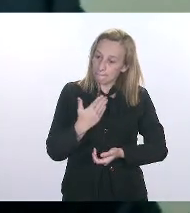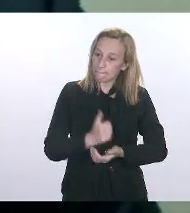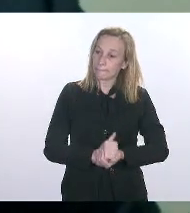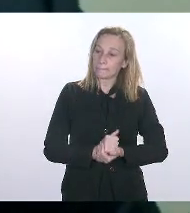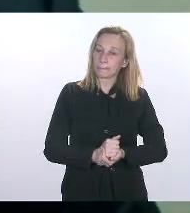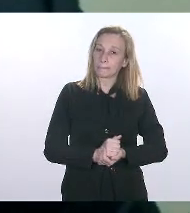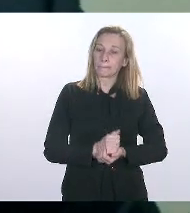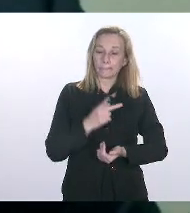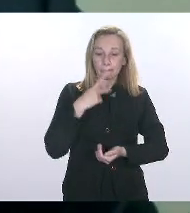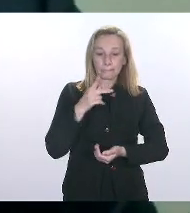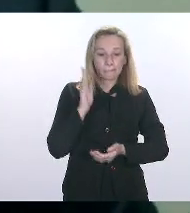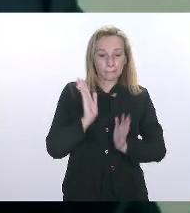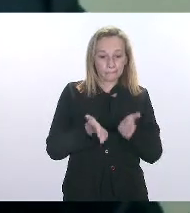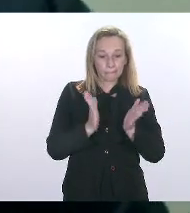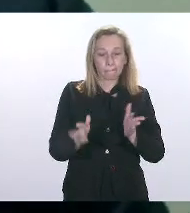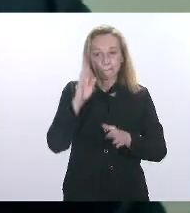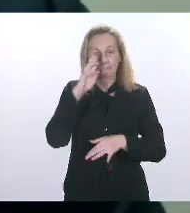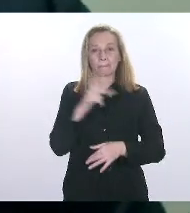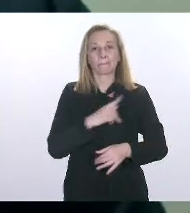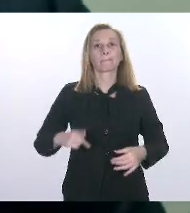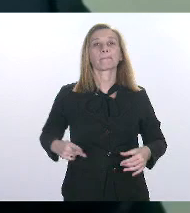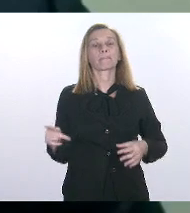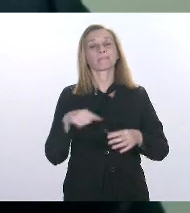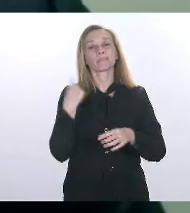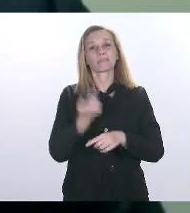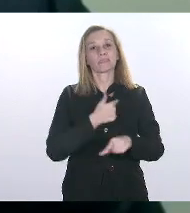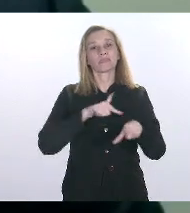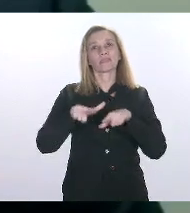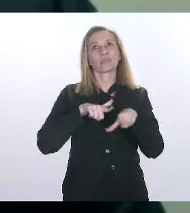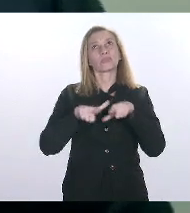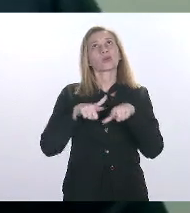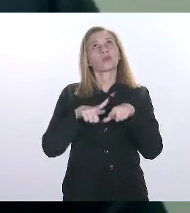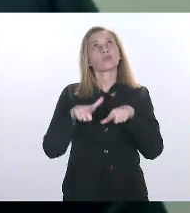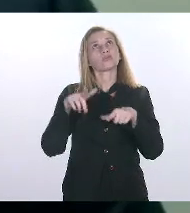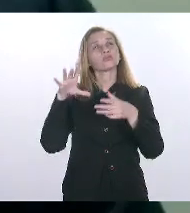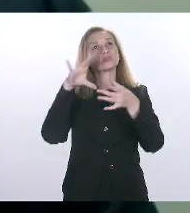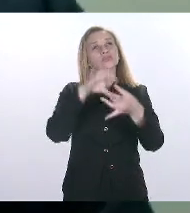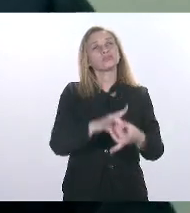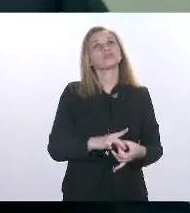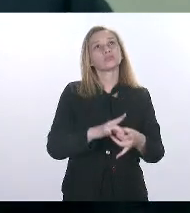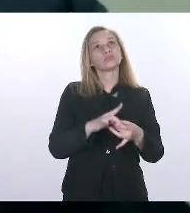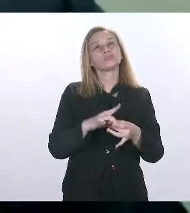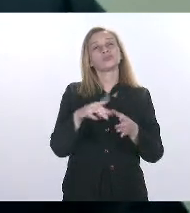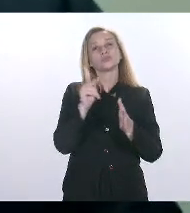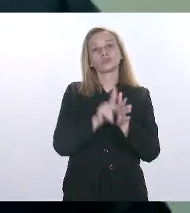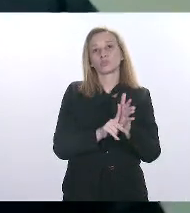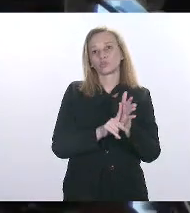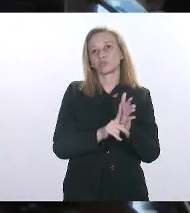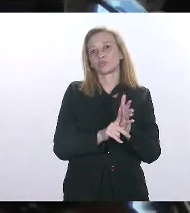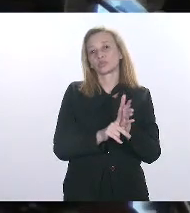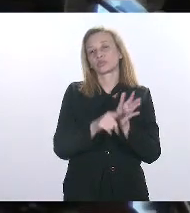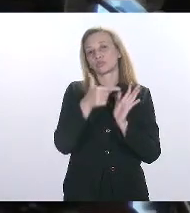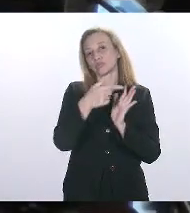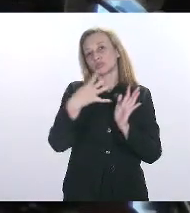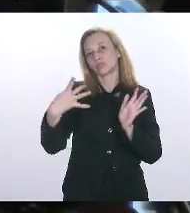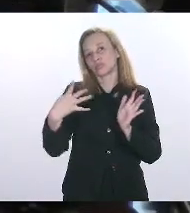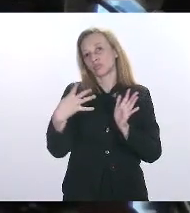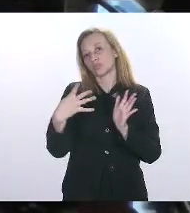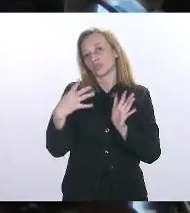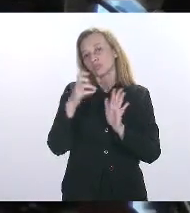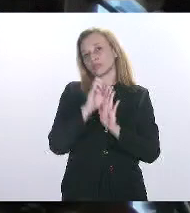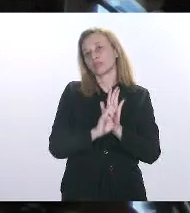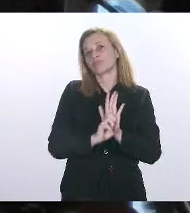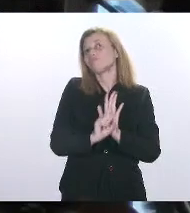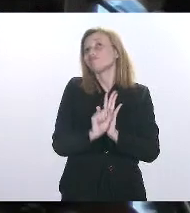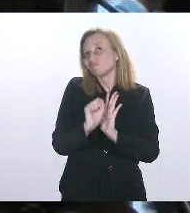parecer agora, presidente, nós vamos trabalhar, eu vou emendar o projeto, porque... Já tem 24 emendas. Não,